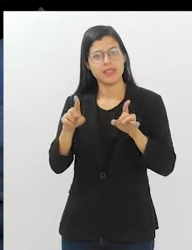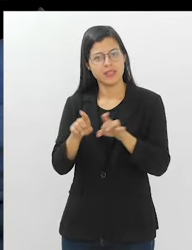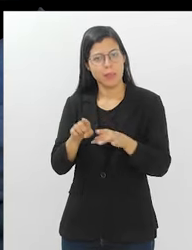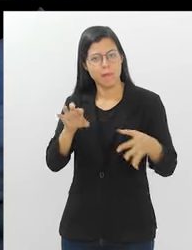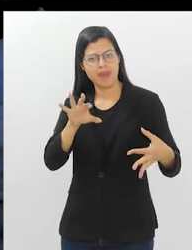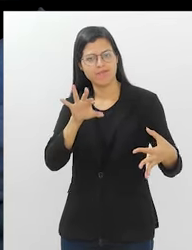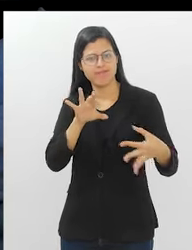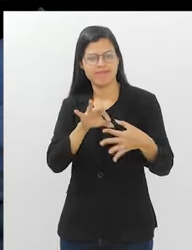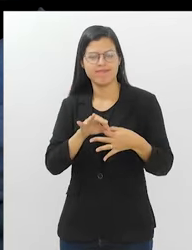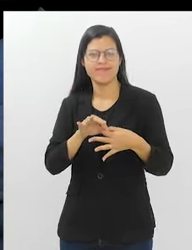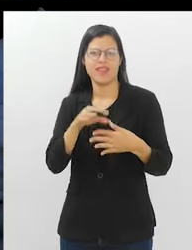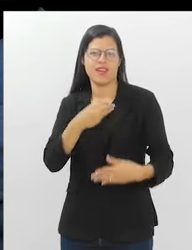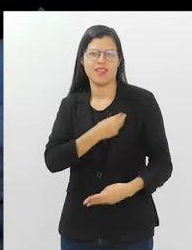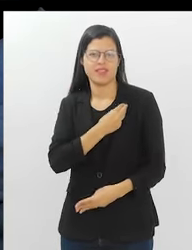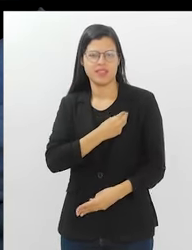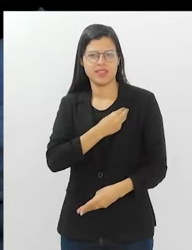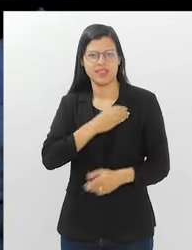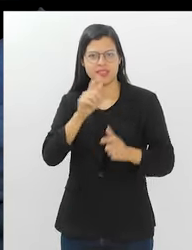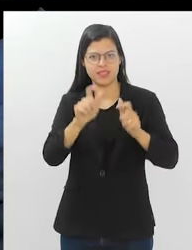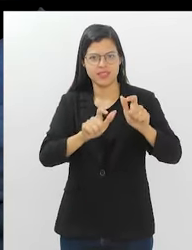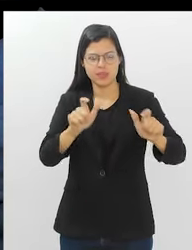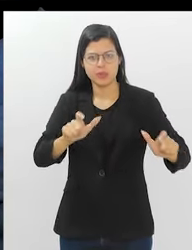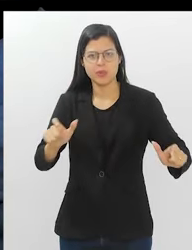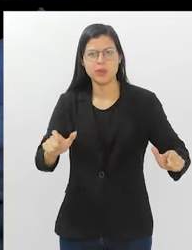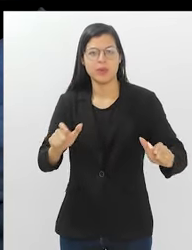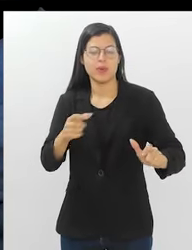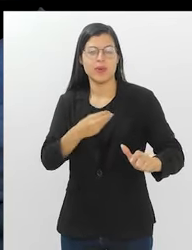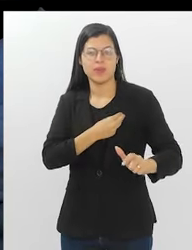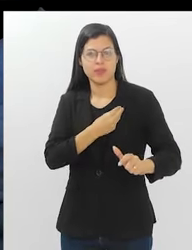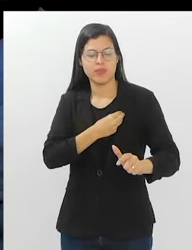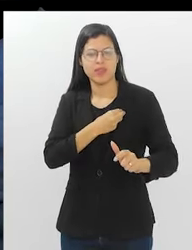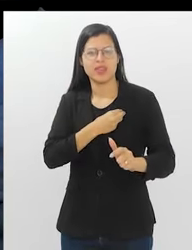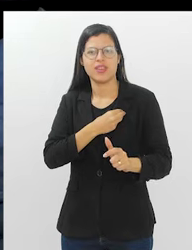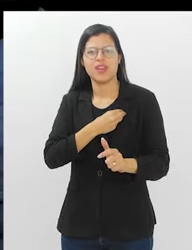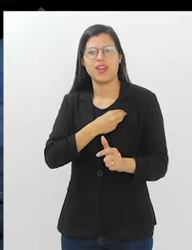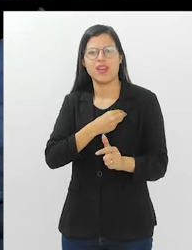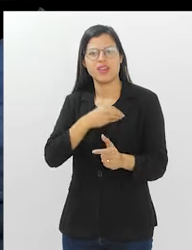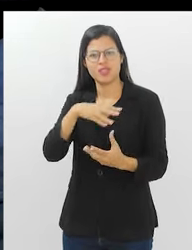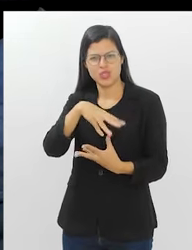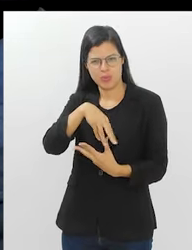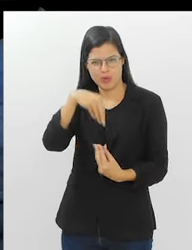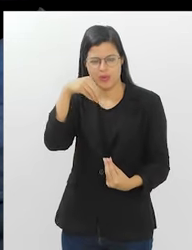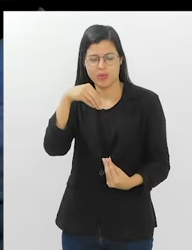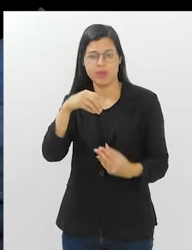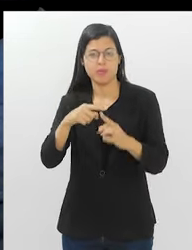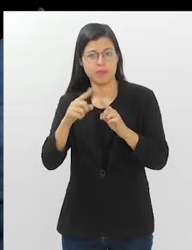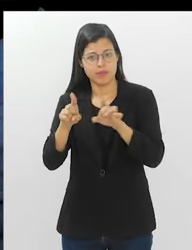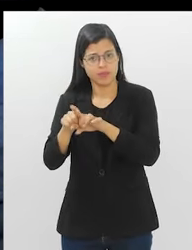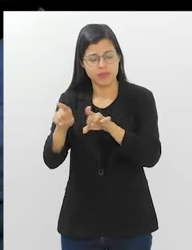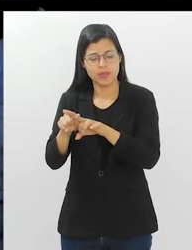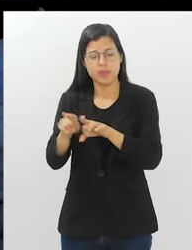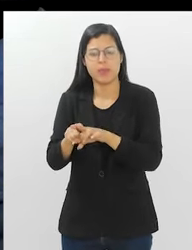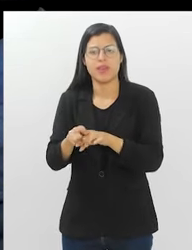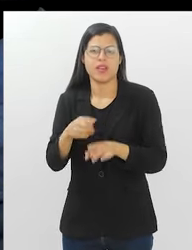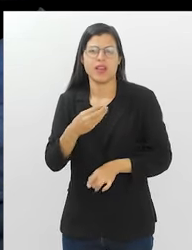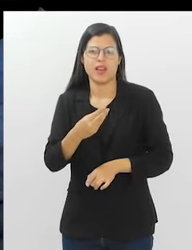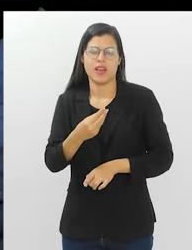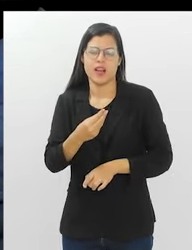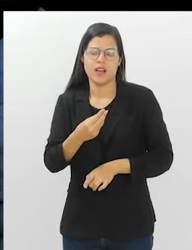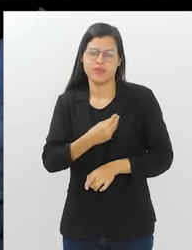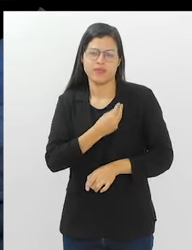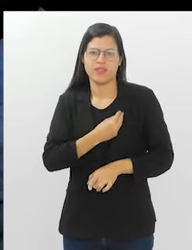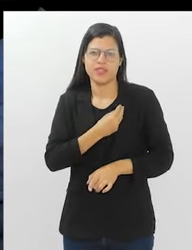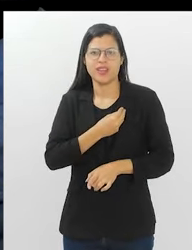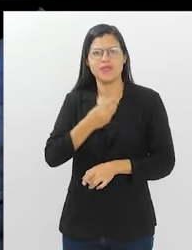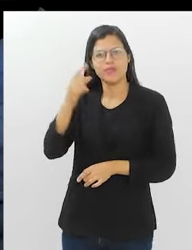também a vida de cada um, não só a sua vida espiritual, mas também a vida do dia a